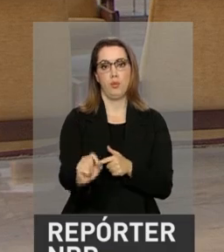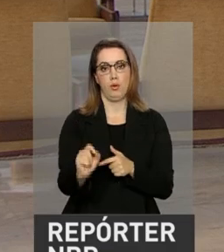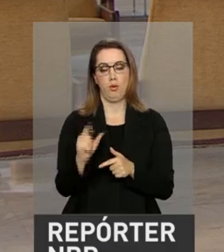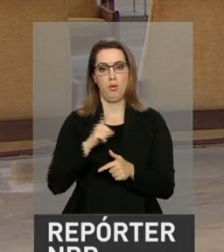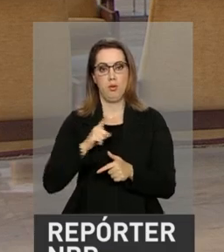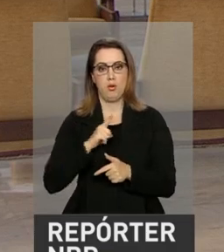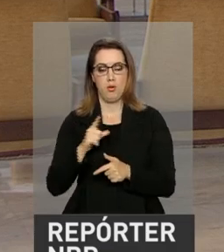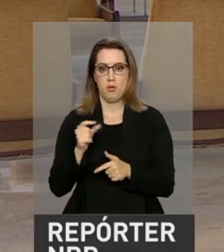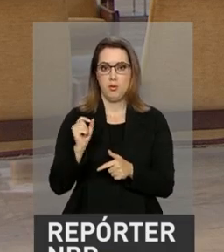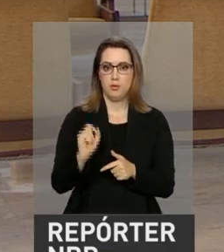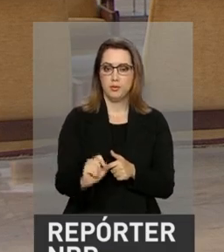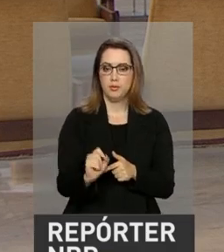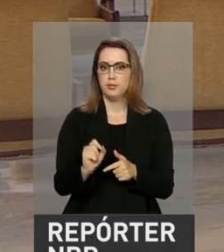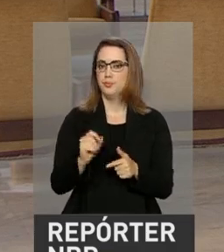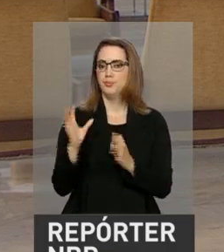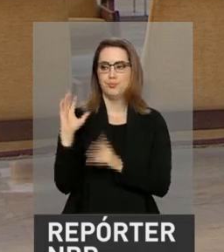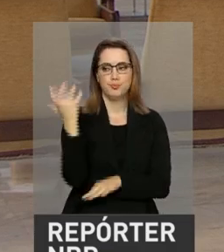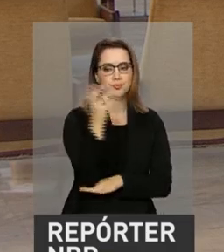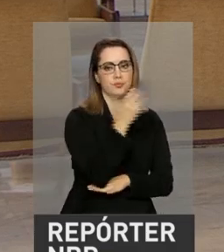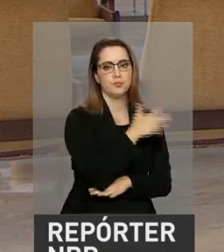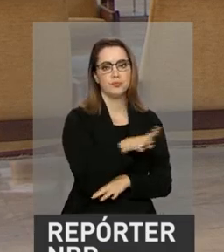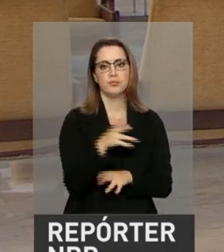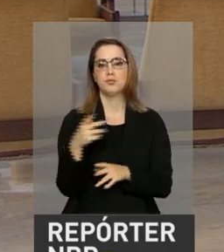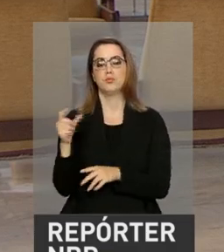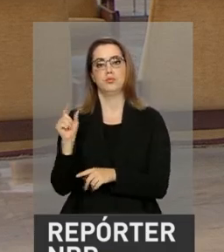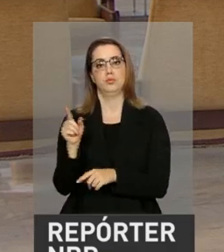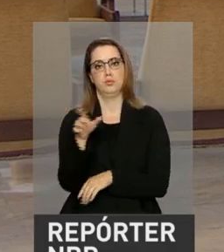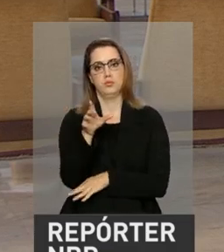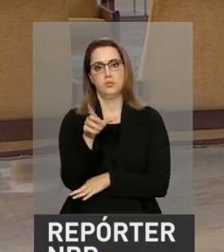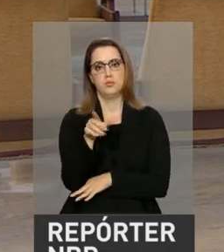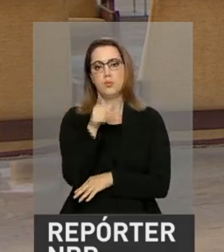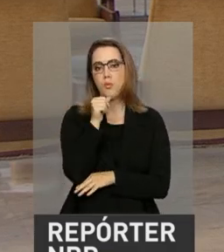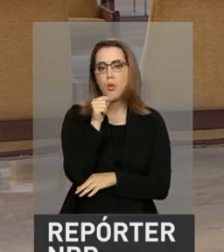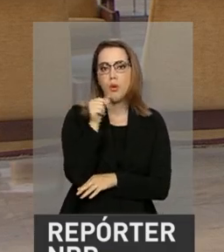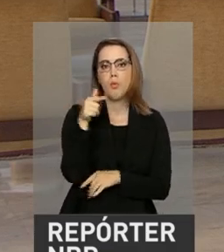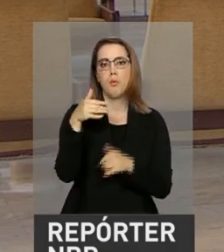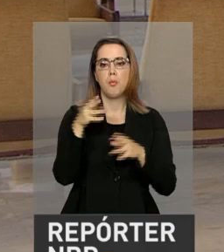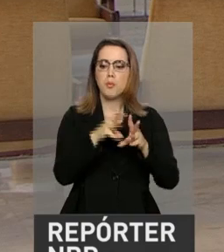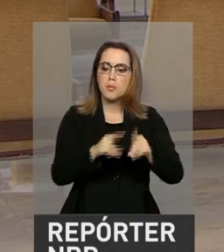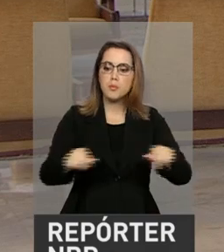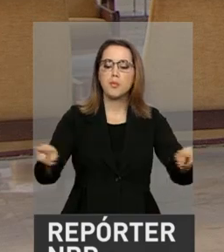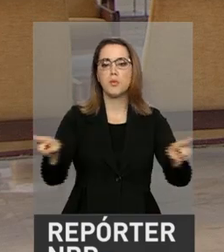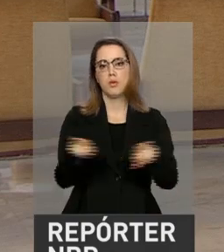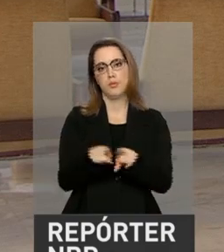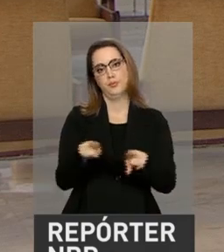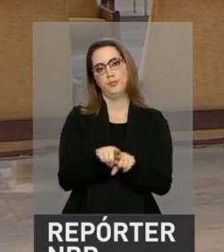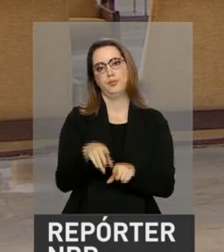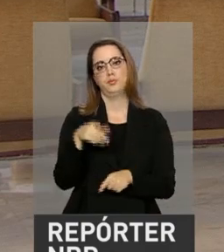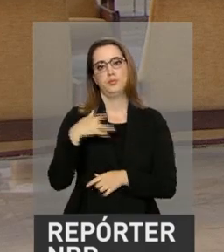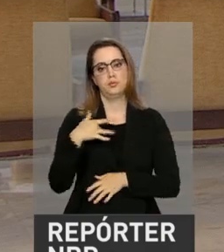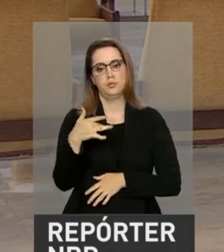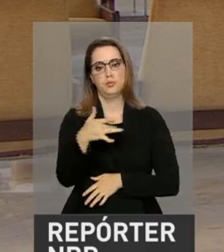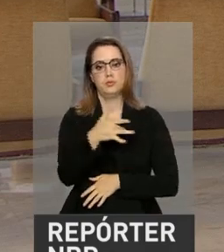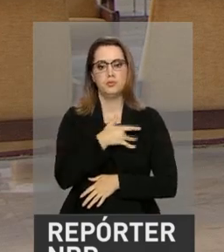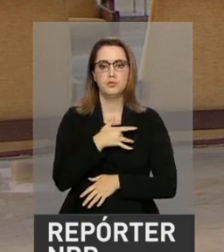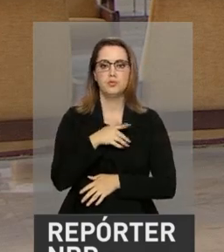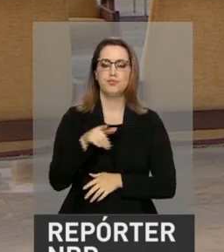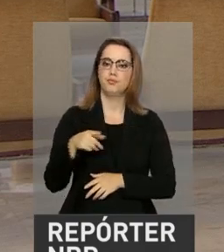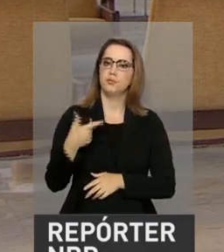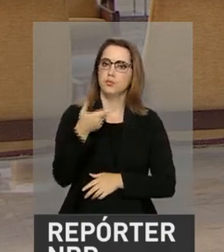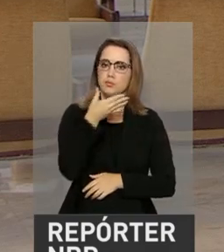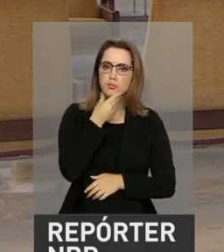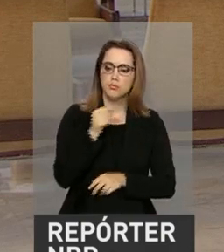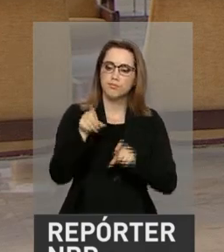elas são prejudiciais Claro pro meio ambiente pra vegetação pra água e pro solo mas também pra saúde humana e também